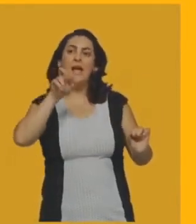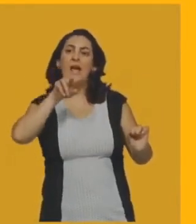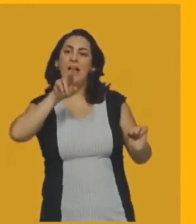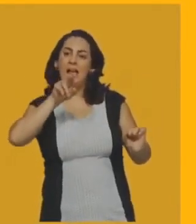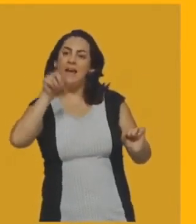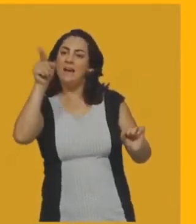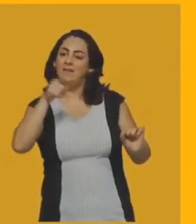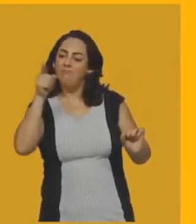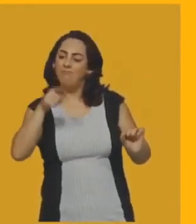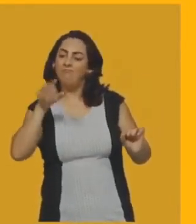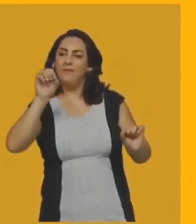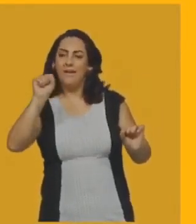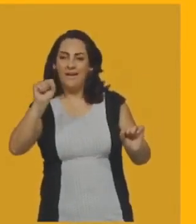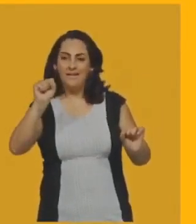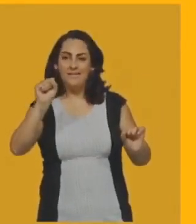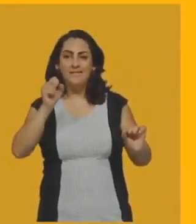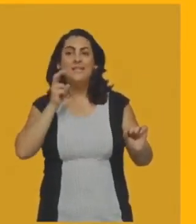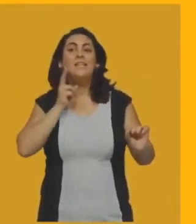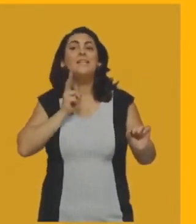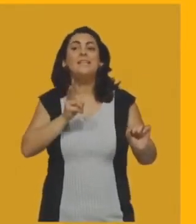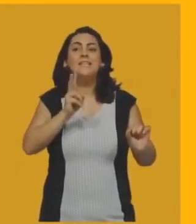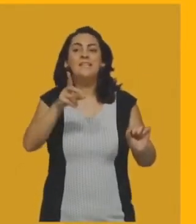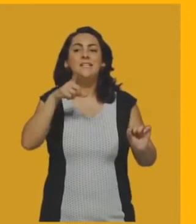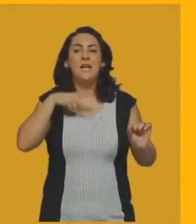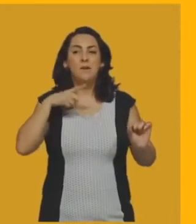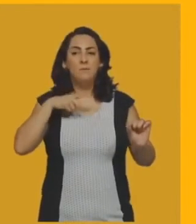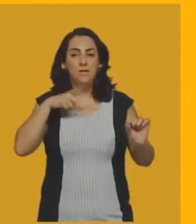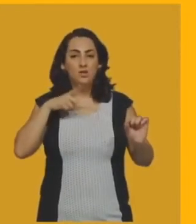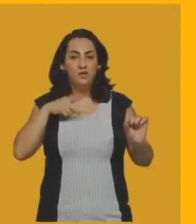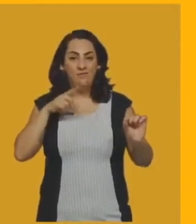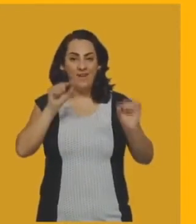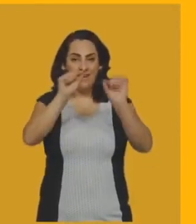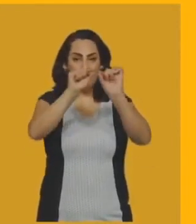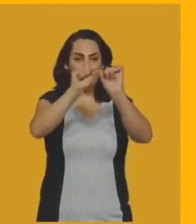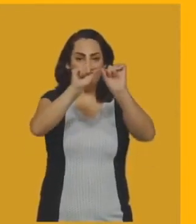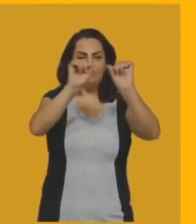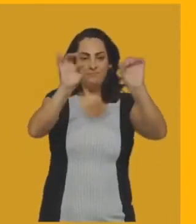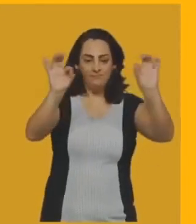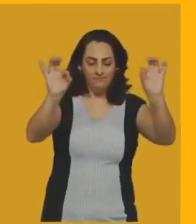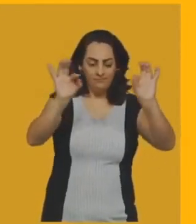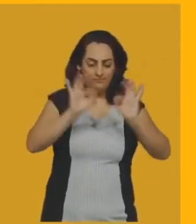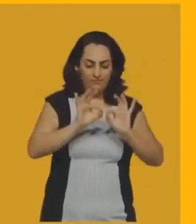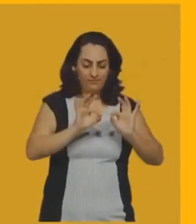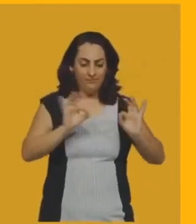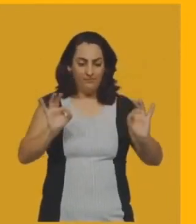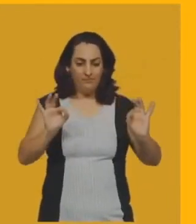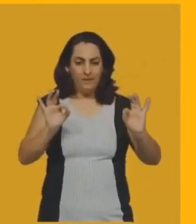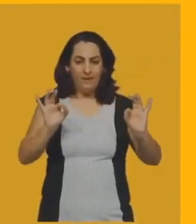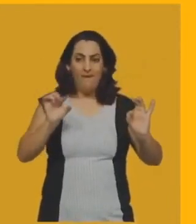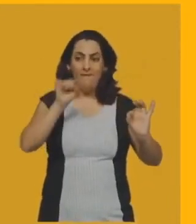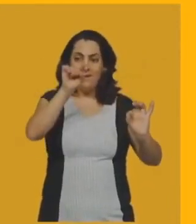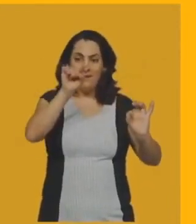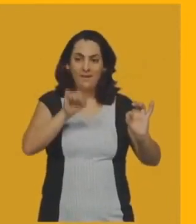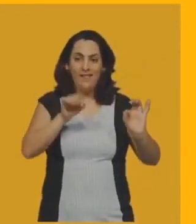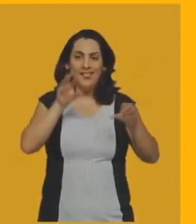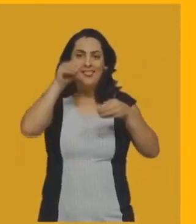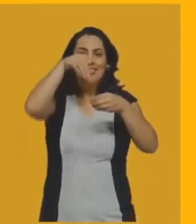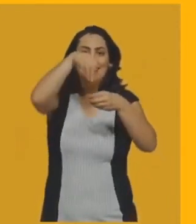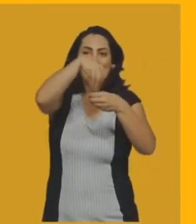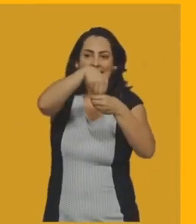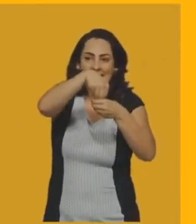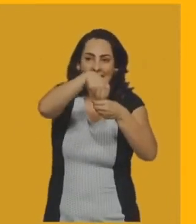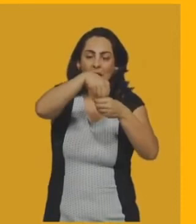retas paralelas, que eu escrevo por esse símbolo. Qualquer ângulo que tiver formado por uma reta